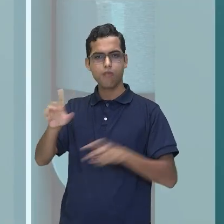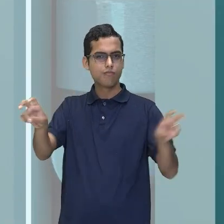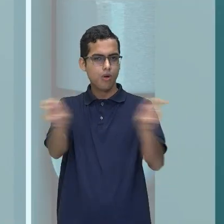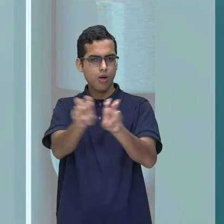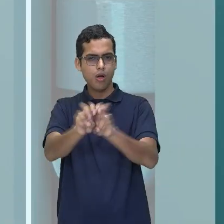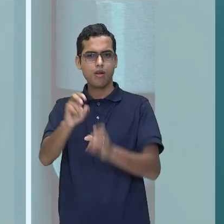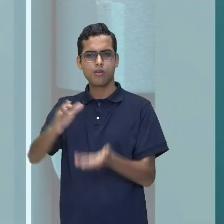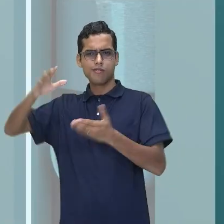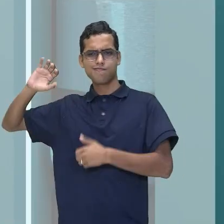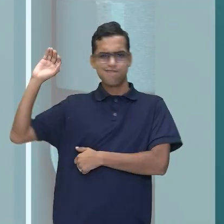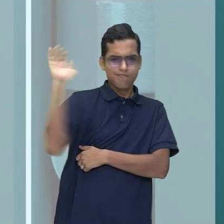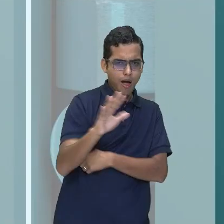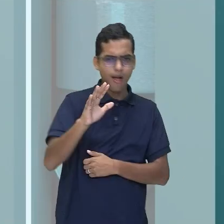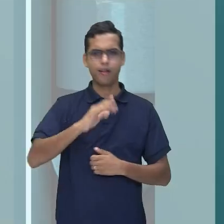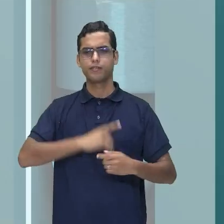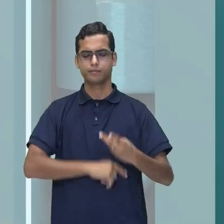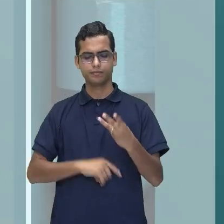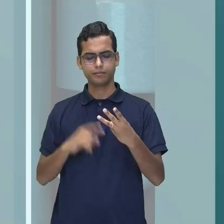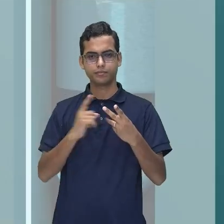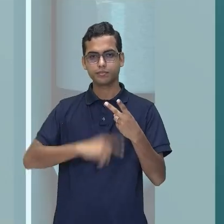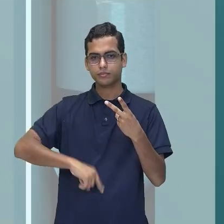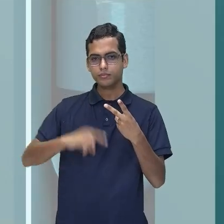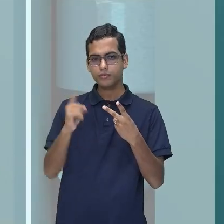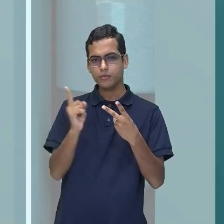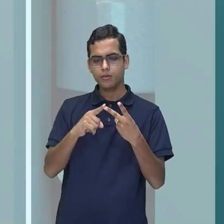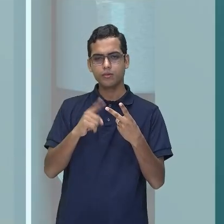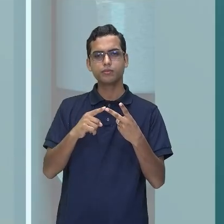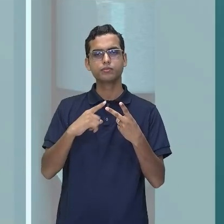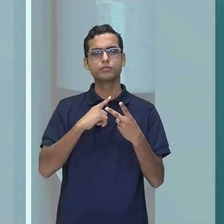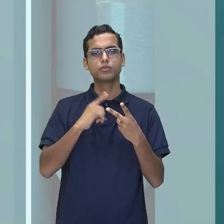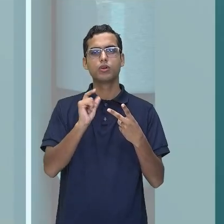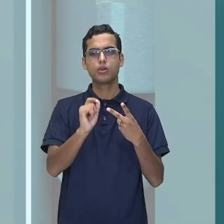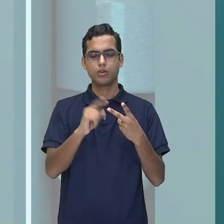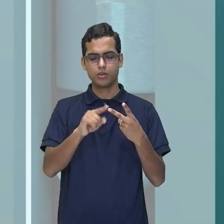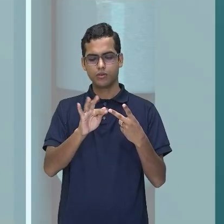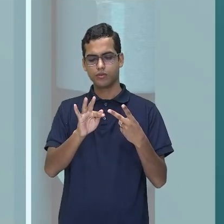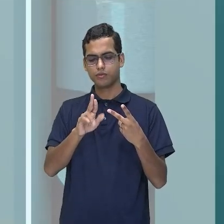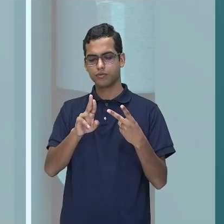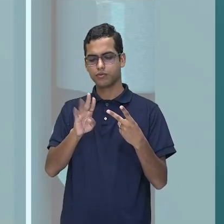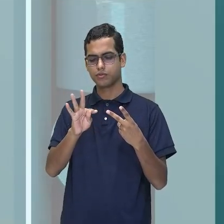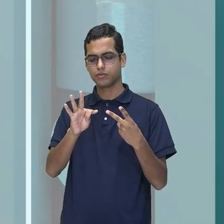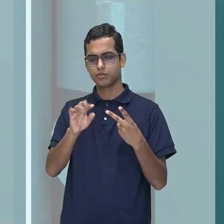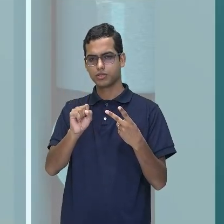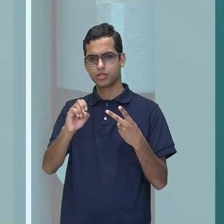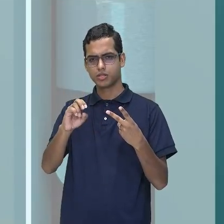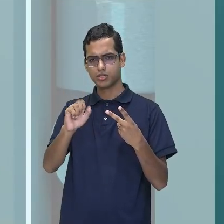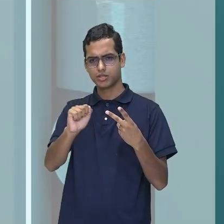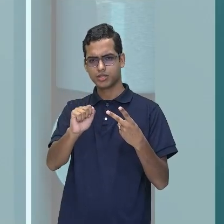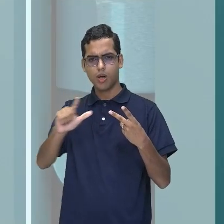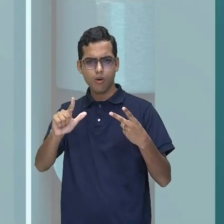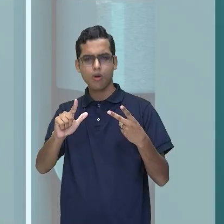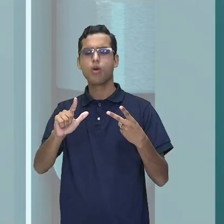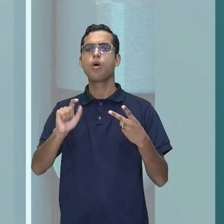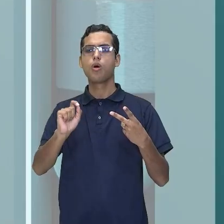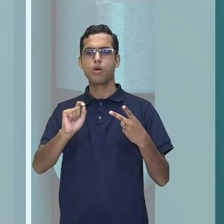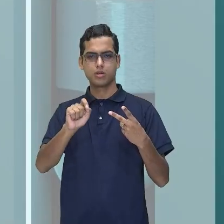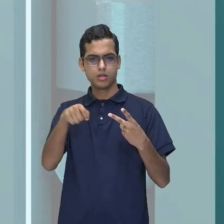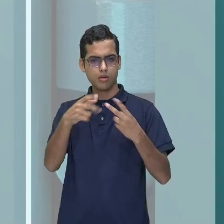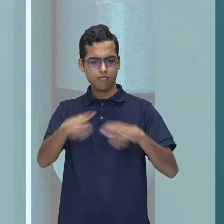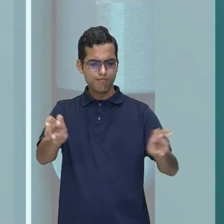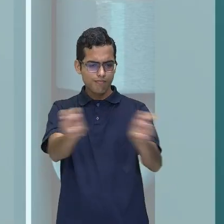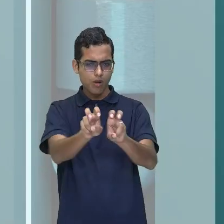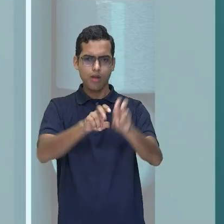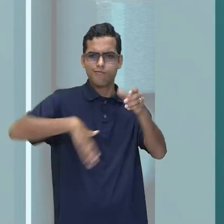handebol, né? Existem várias formas de falar. E também no futsal, mas trazendo para dentro do